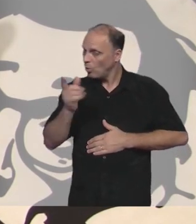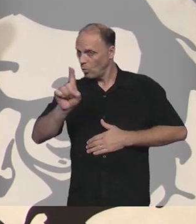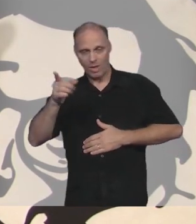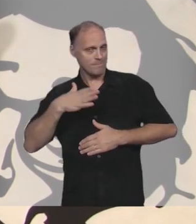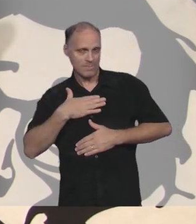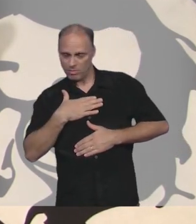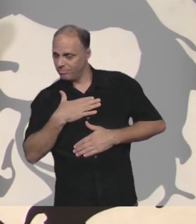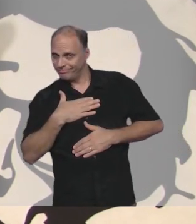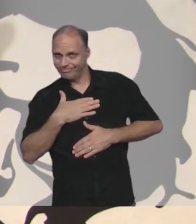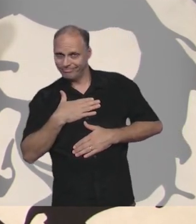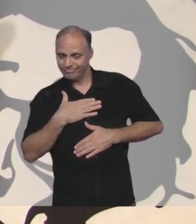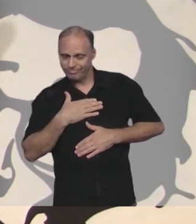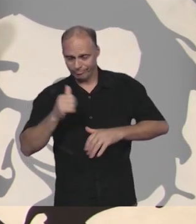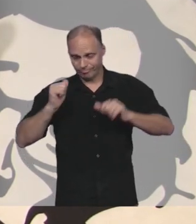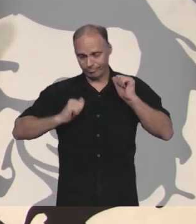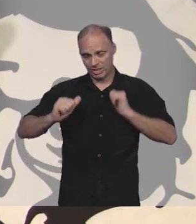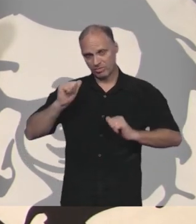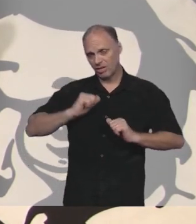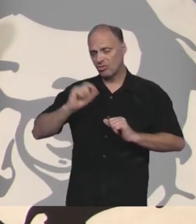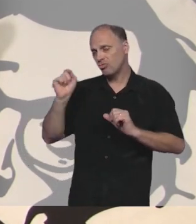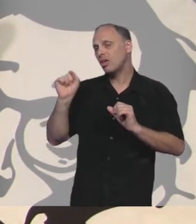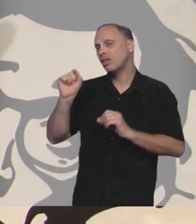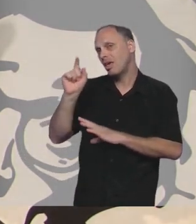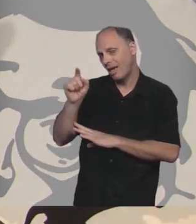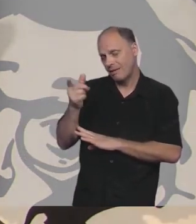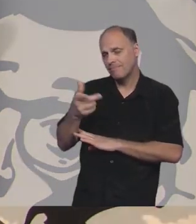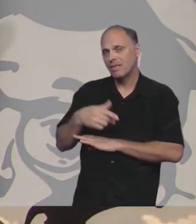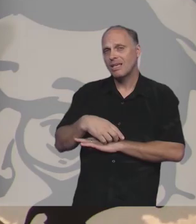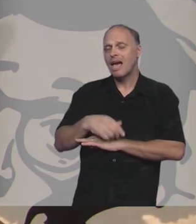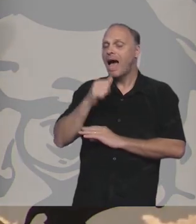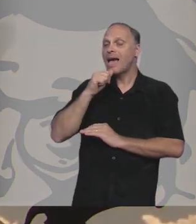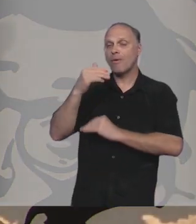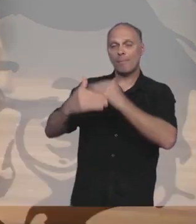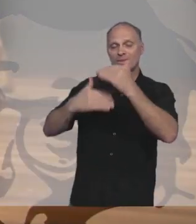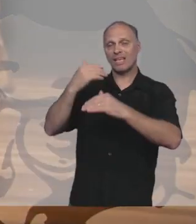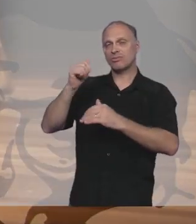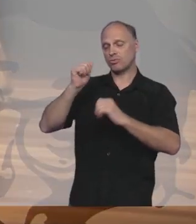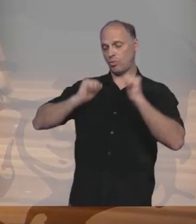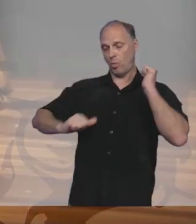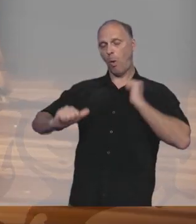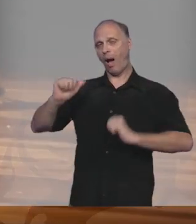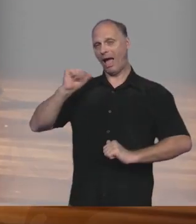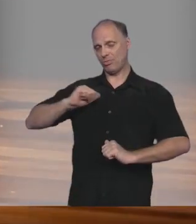processo que o ator tem é fazer uma ficha da tua personagem,